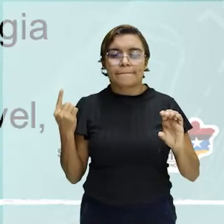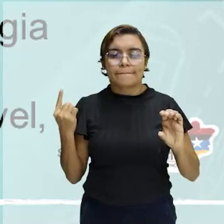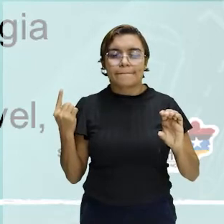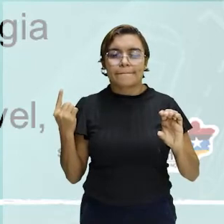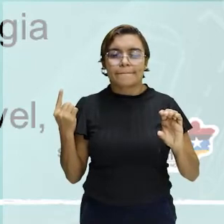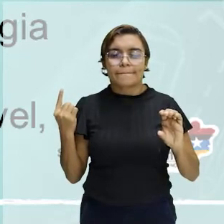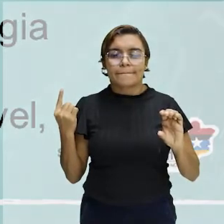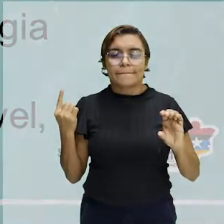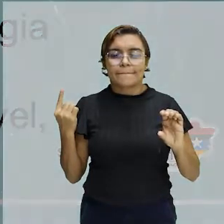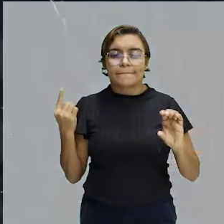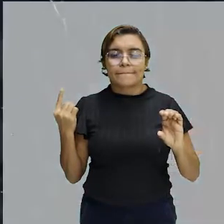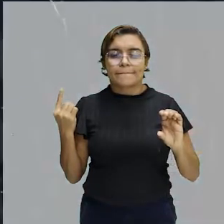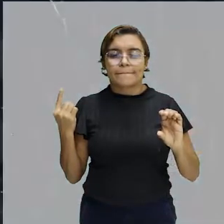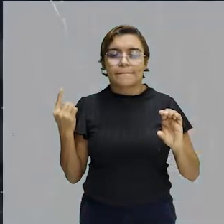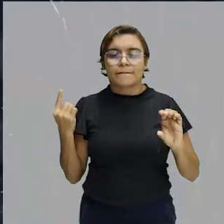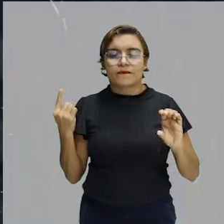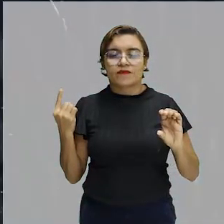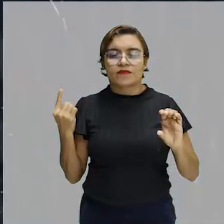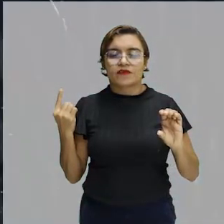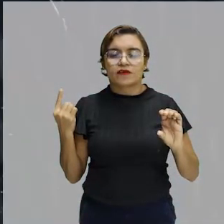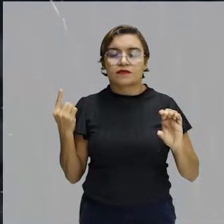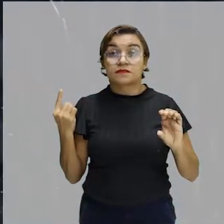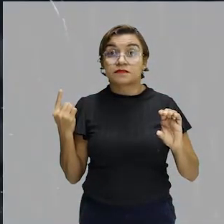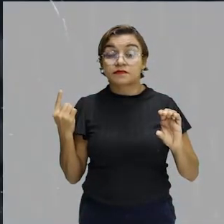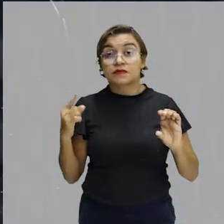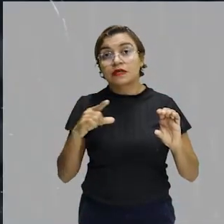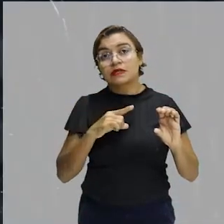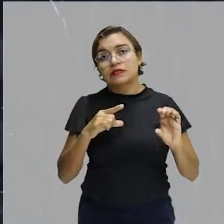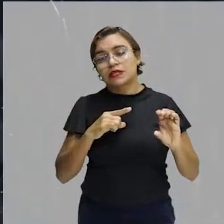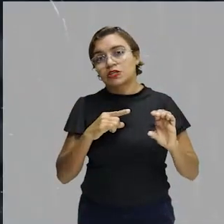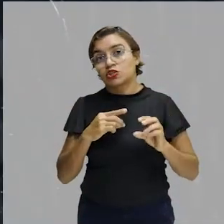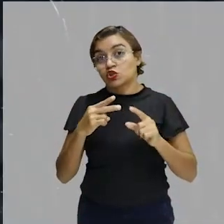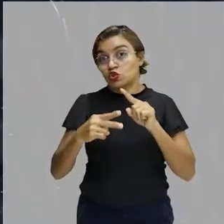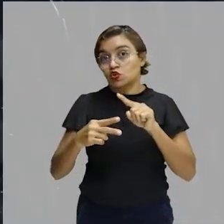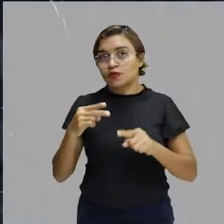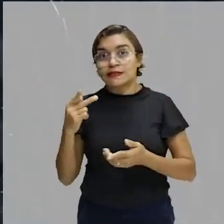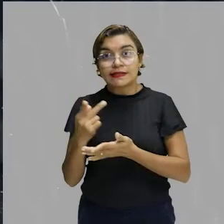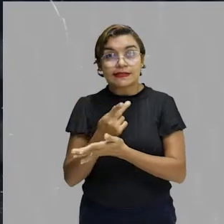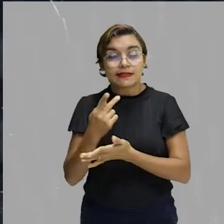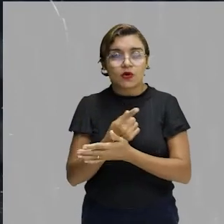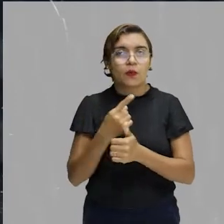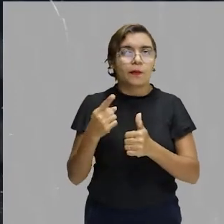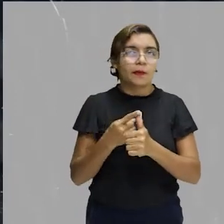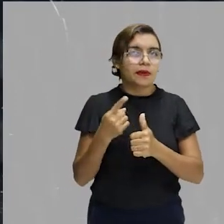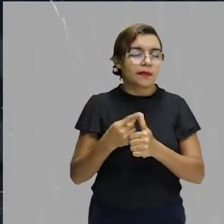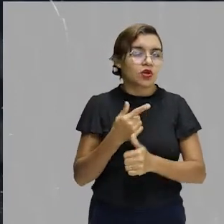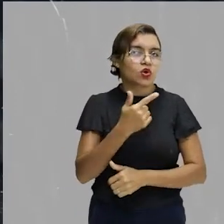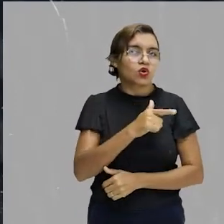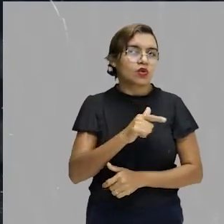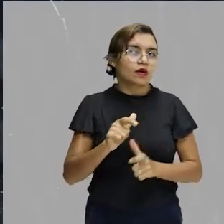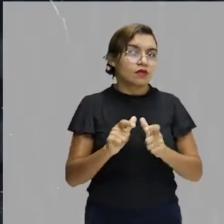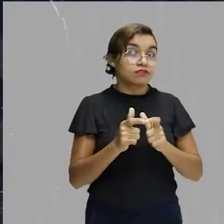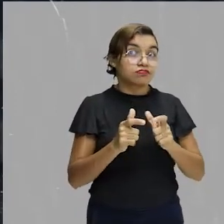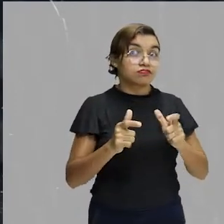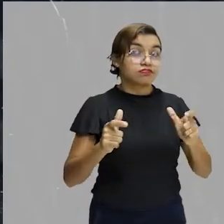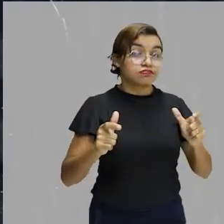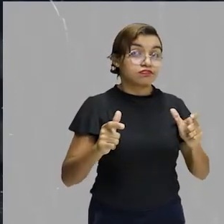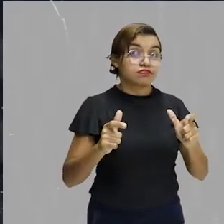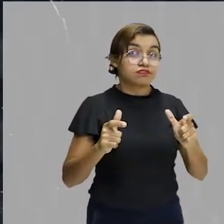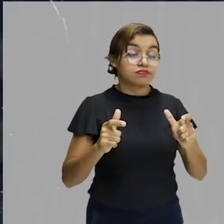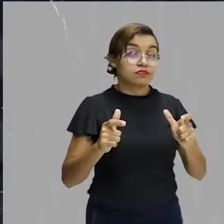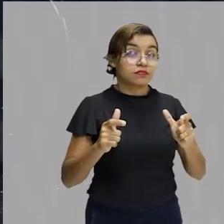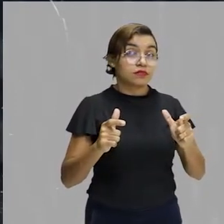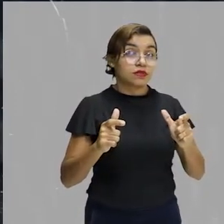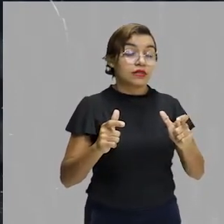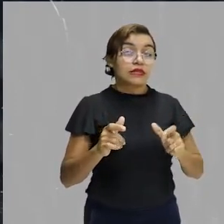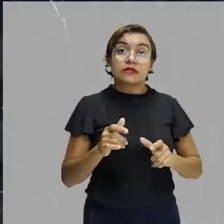usinas de produção de energia nuclear em todo o país? Nós temos dois erros, galera, tá? O primeiro deles é que não há uma expansão de usinas nucleares no